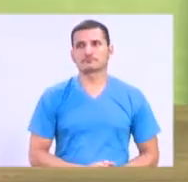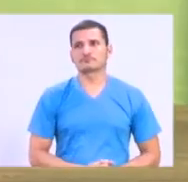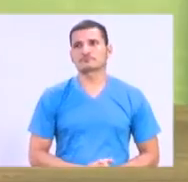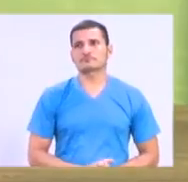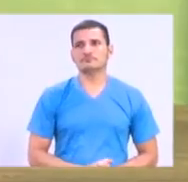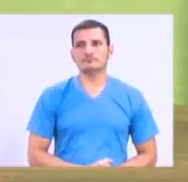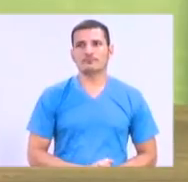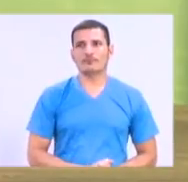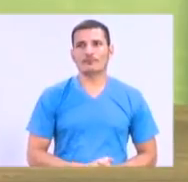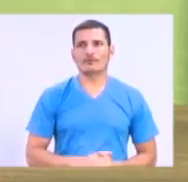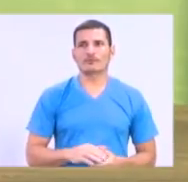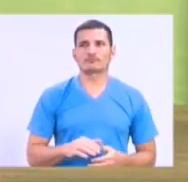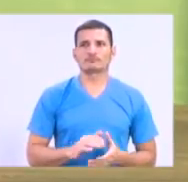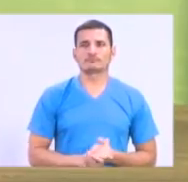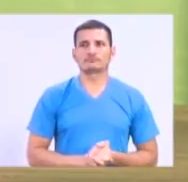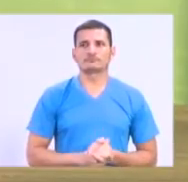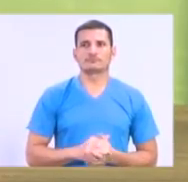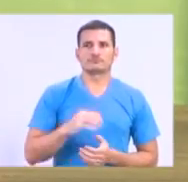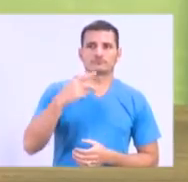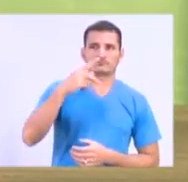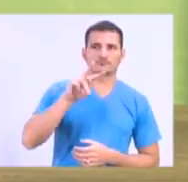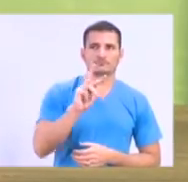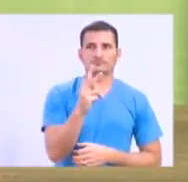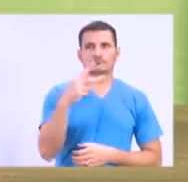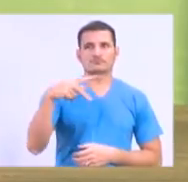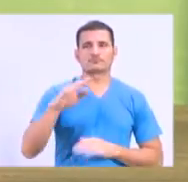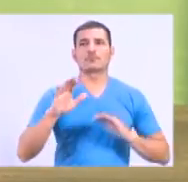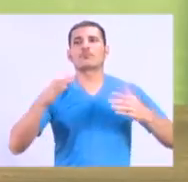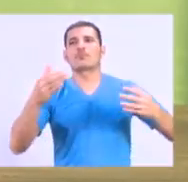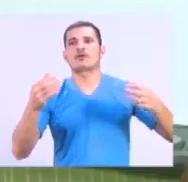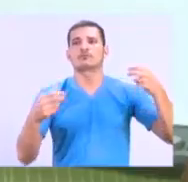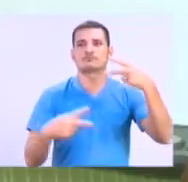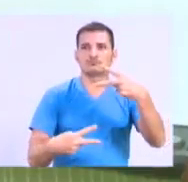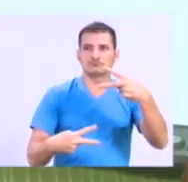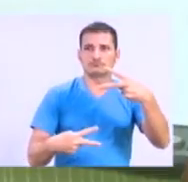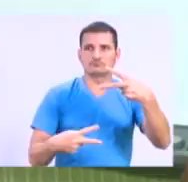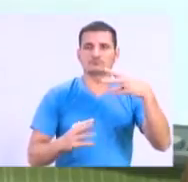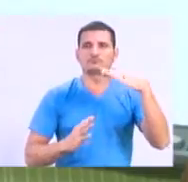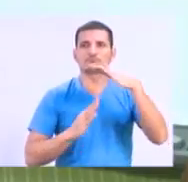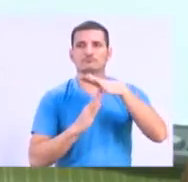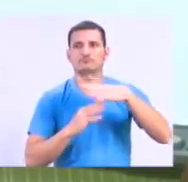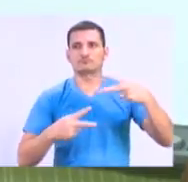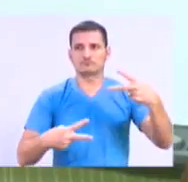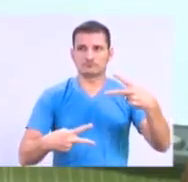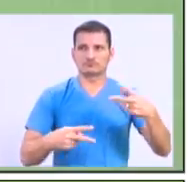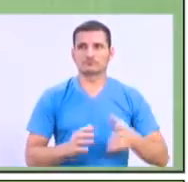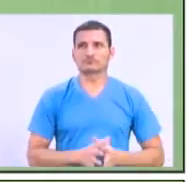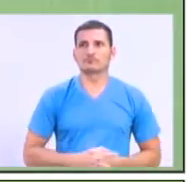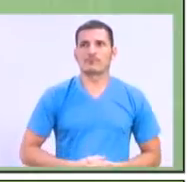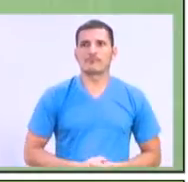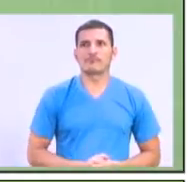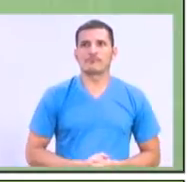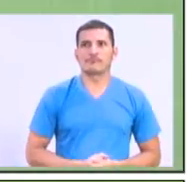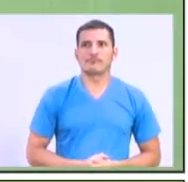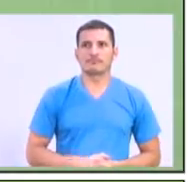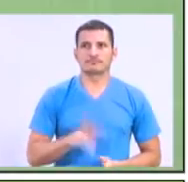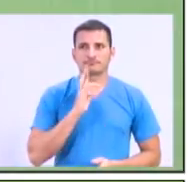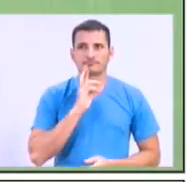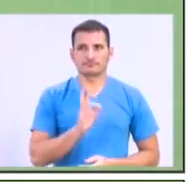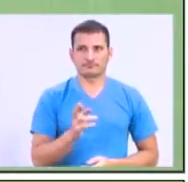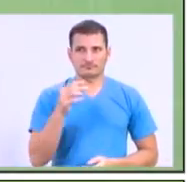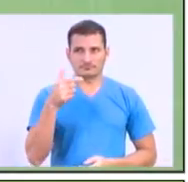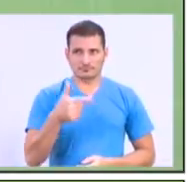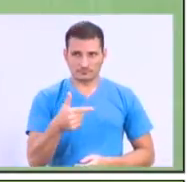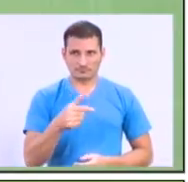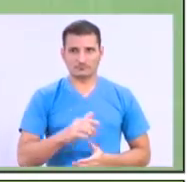delimitadores da linguagem de programação PHP? Ok. Bom, para responder a questão 2, né,